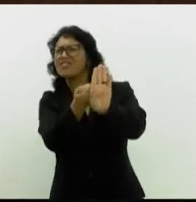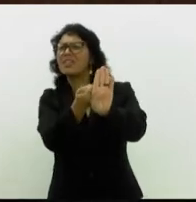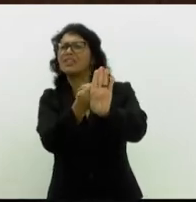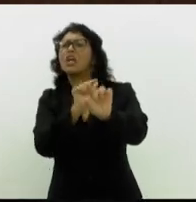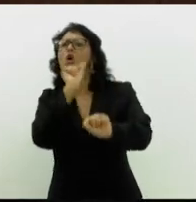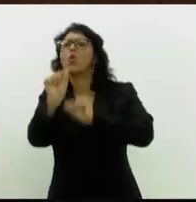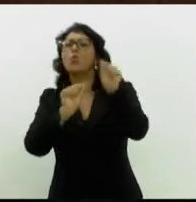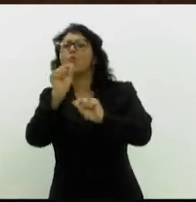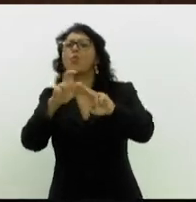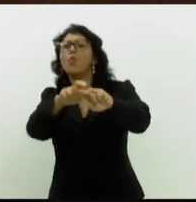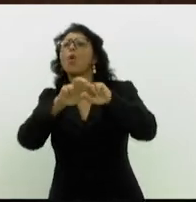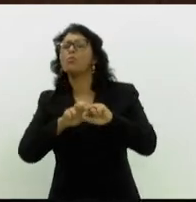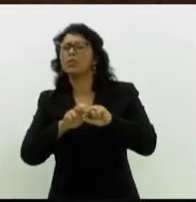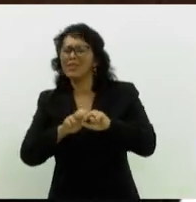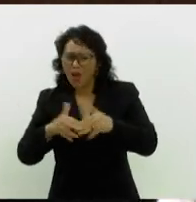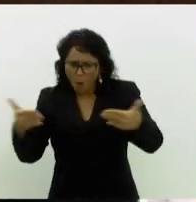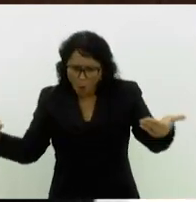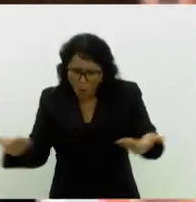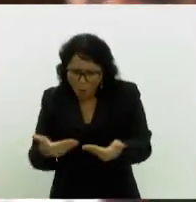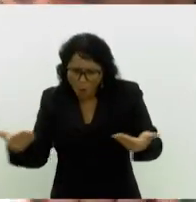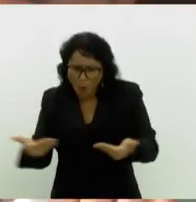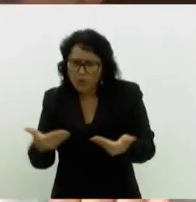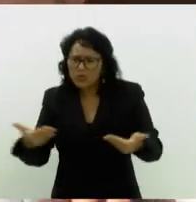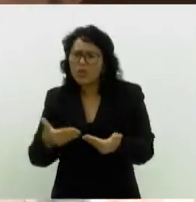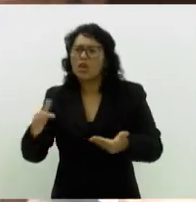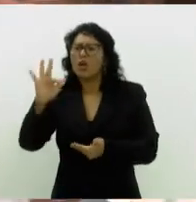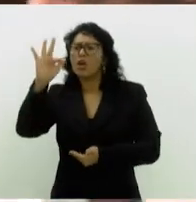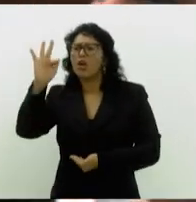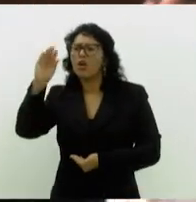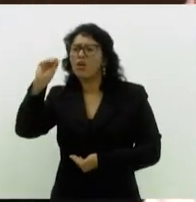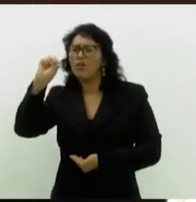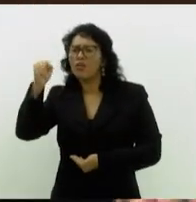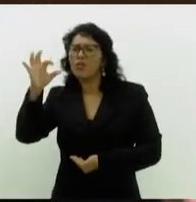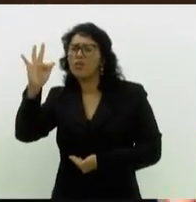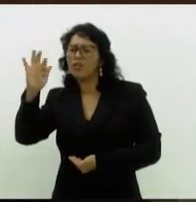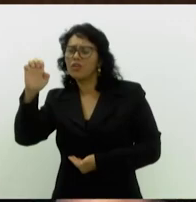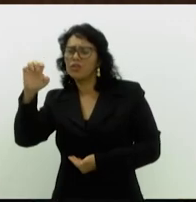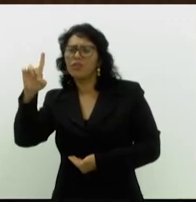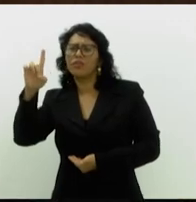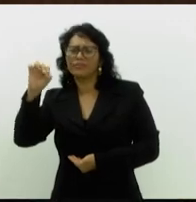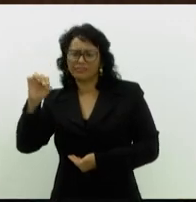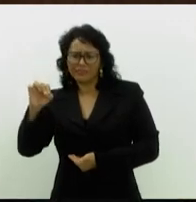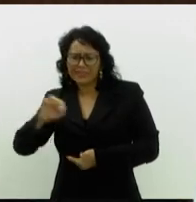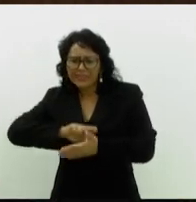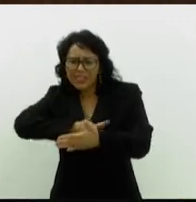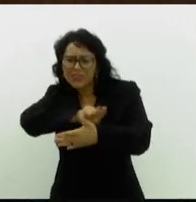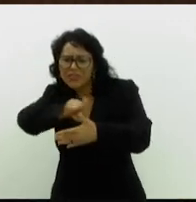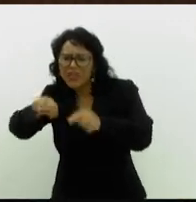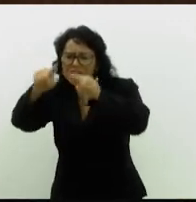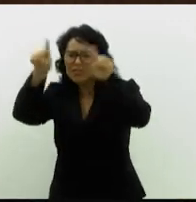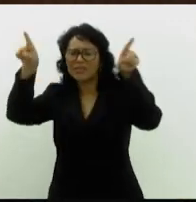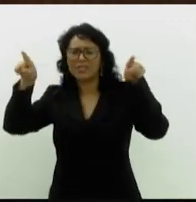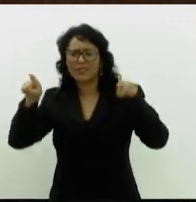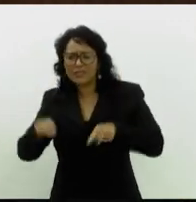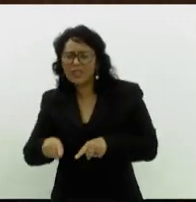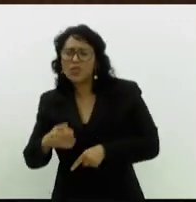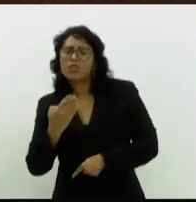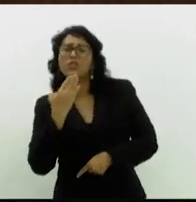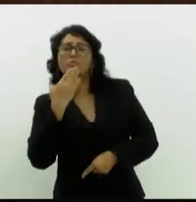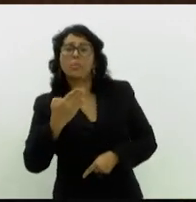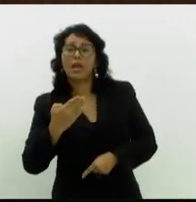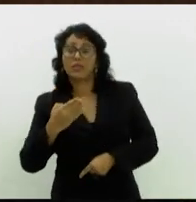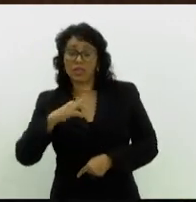justamente hoje que o foas perd que é uma um Fórum de diversos servidores fazem um ato pedindo salário